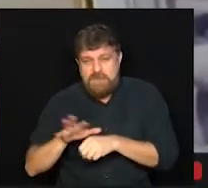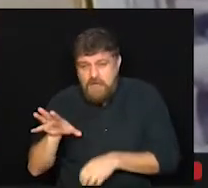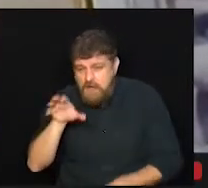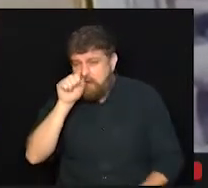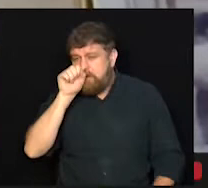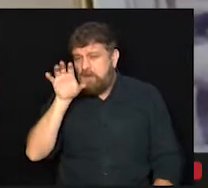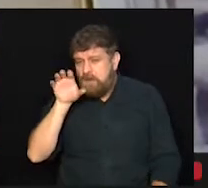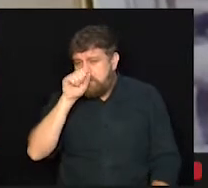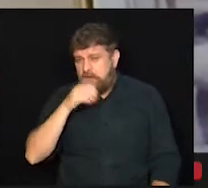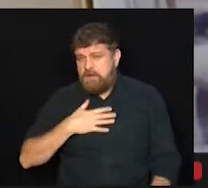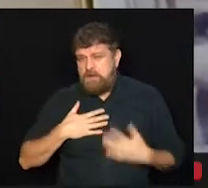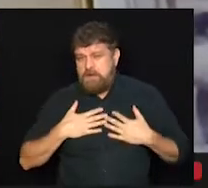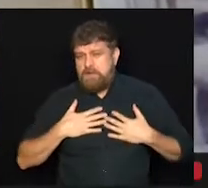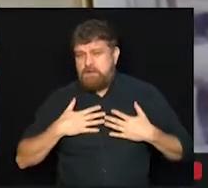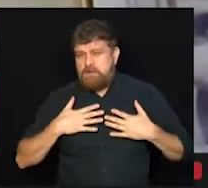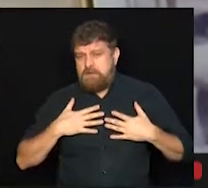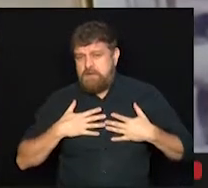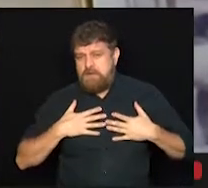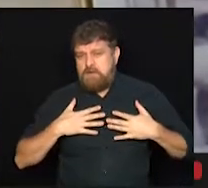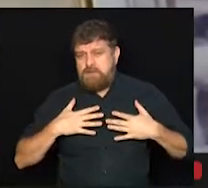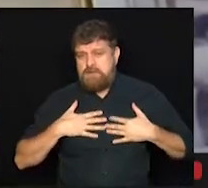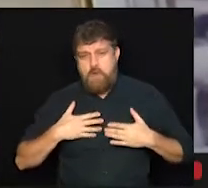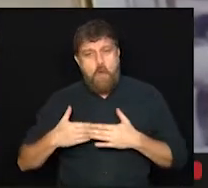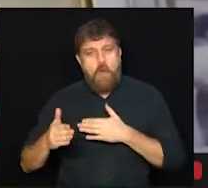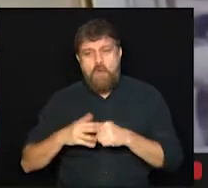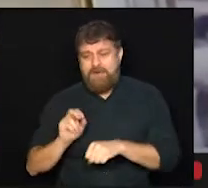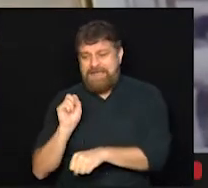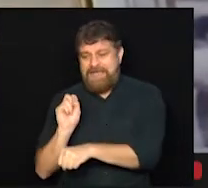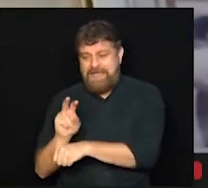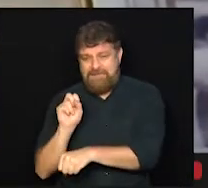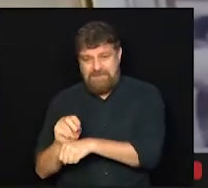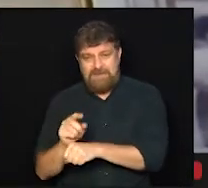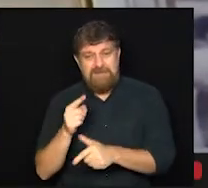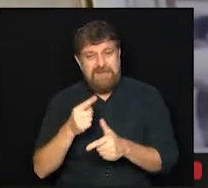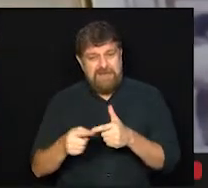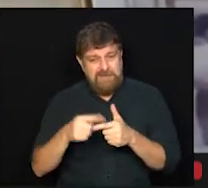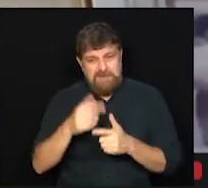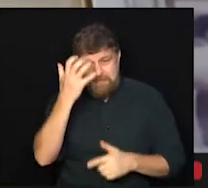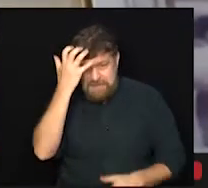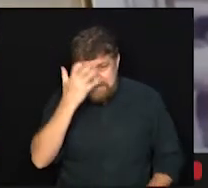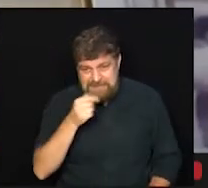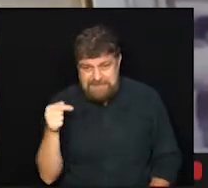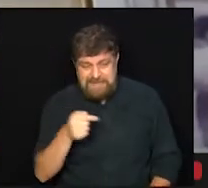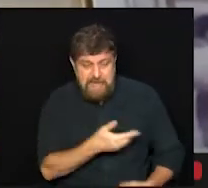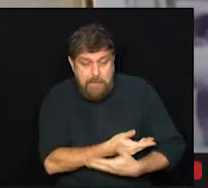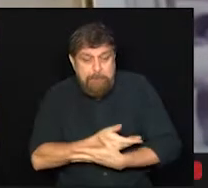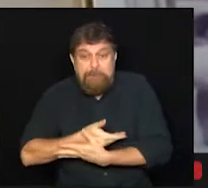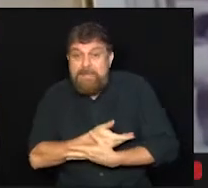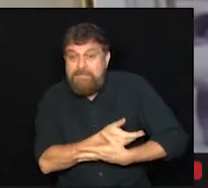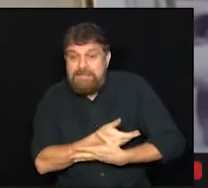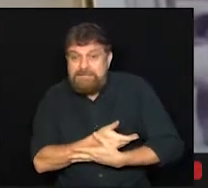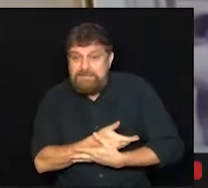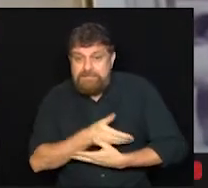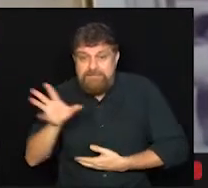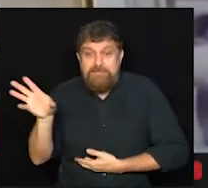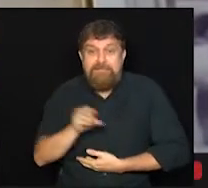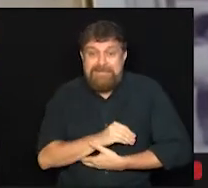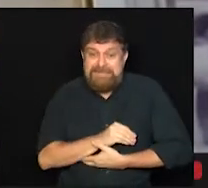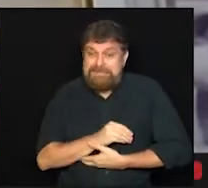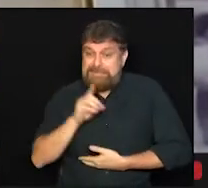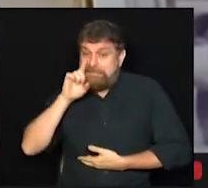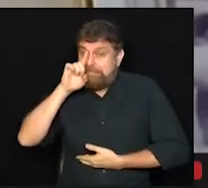vírus respiratórios em geral, são um problema muito sério para recém-nascidos. Então, sempre nós somos